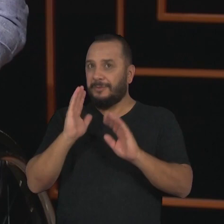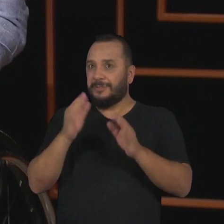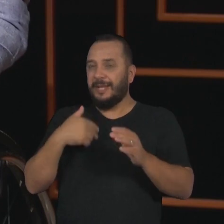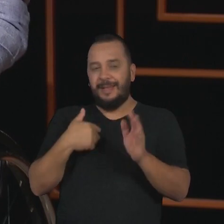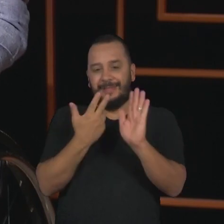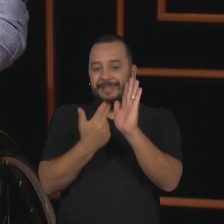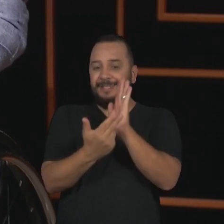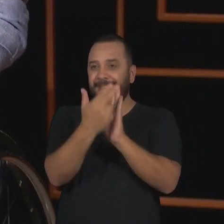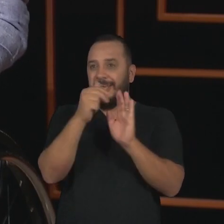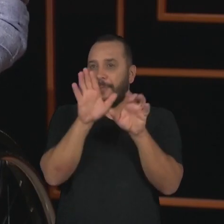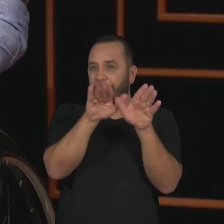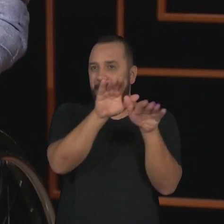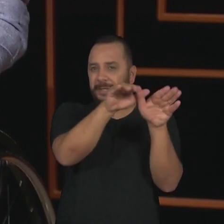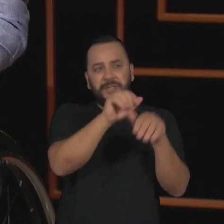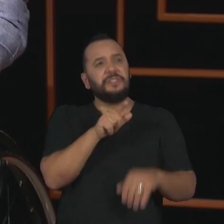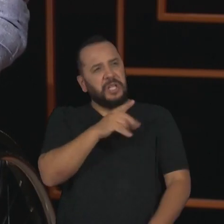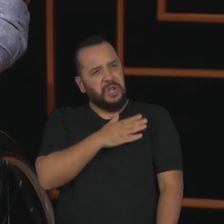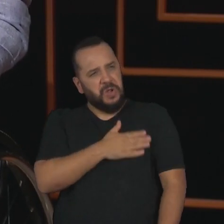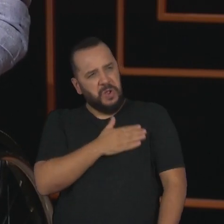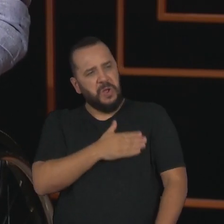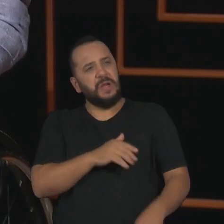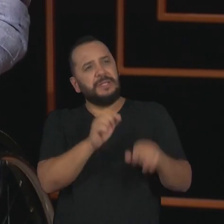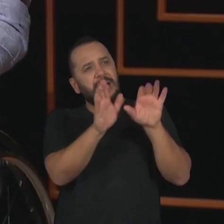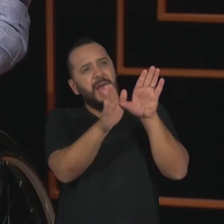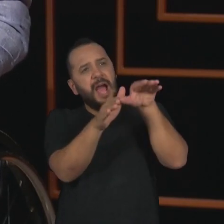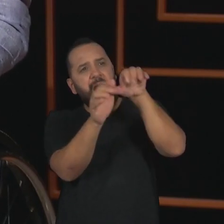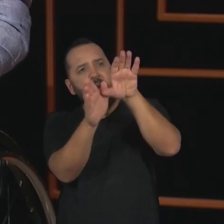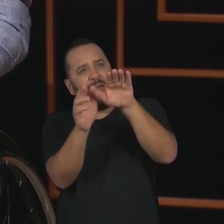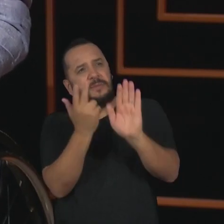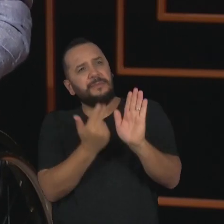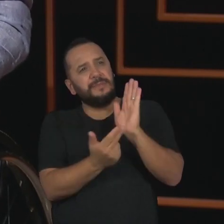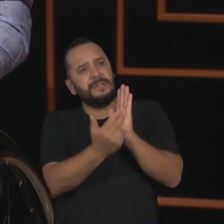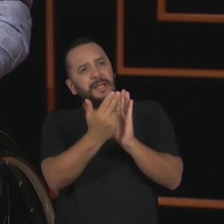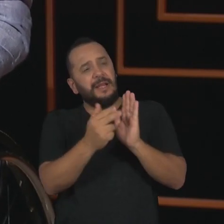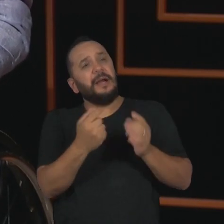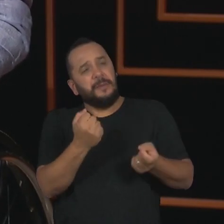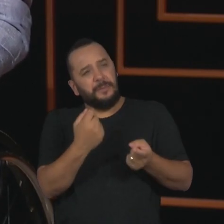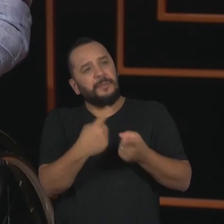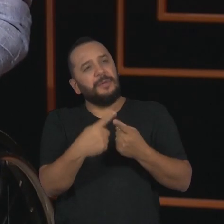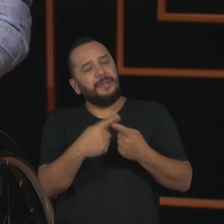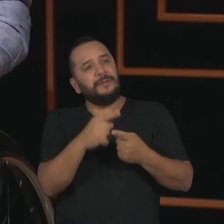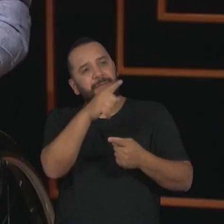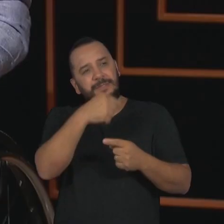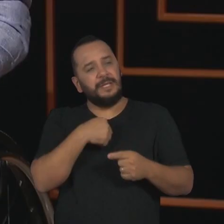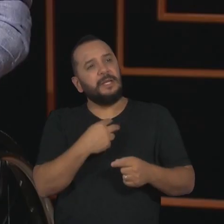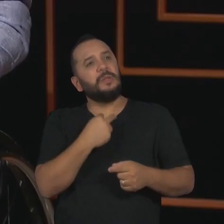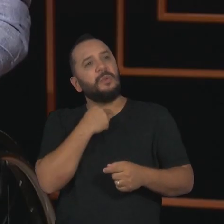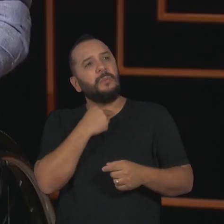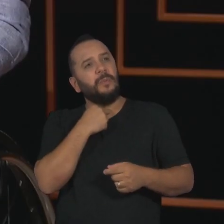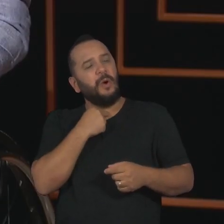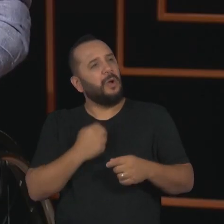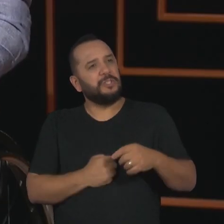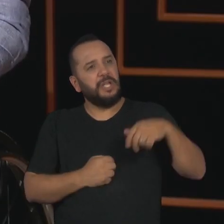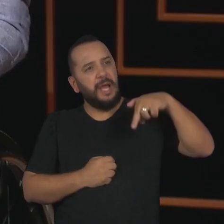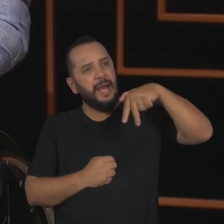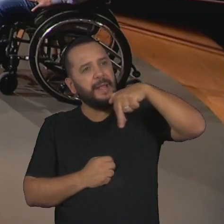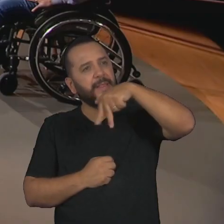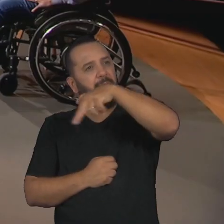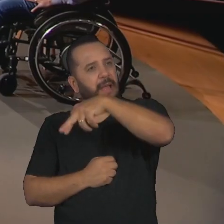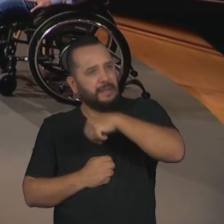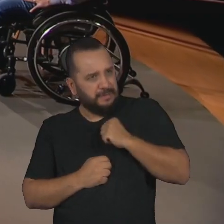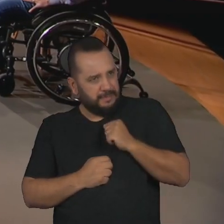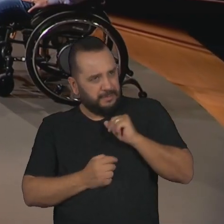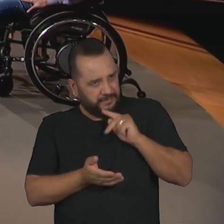tal. Você gosta de pintar ave porque você não pode andar direito. Aquilo, Marco, e talvez tenha